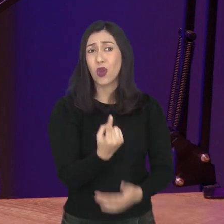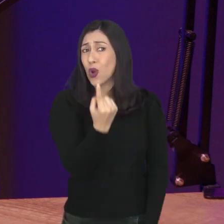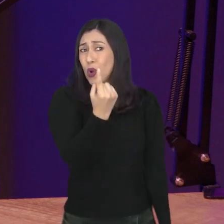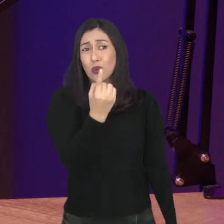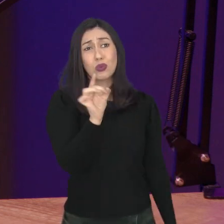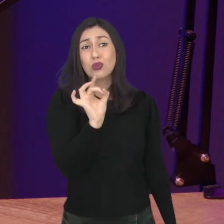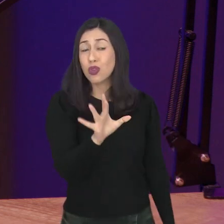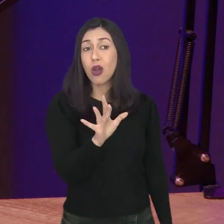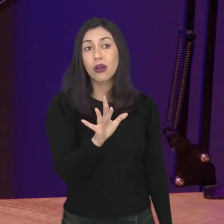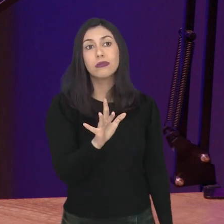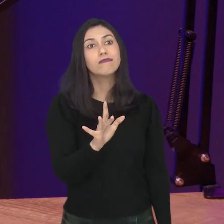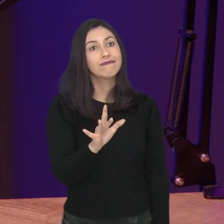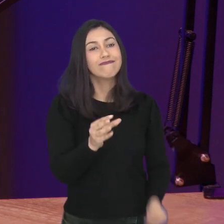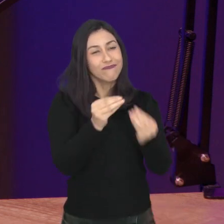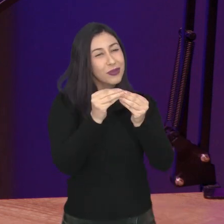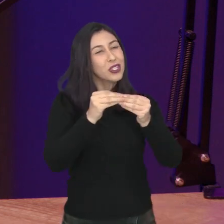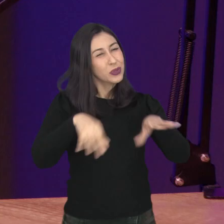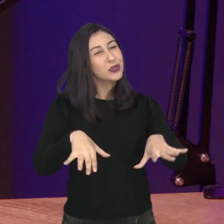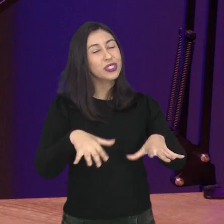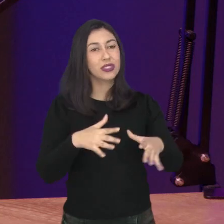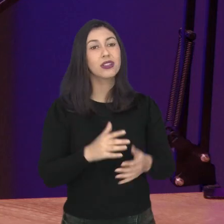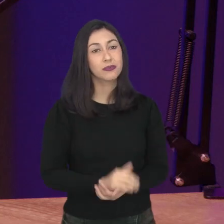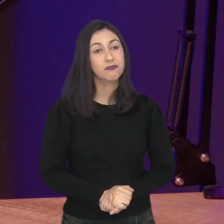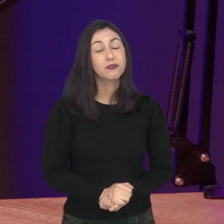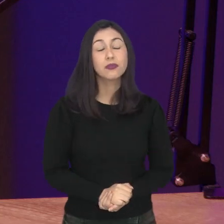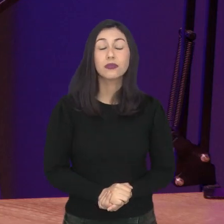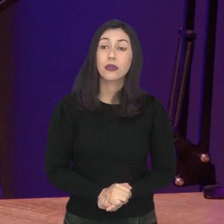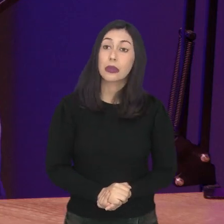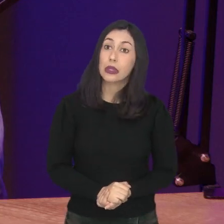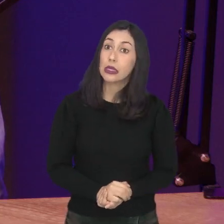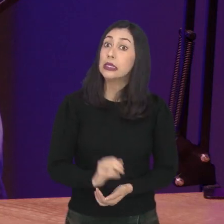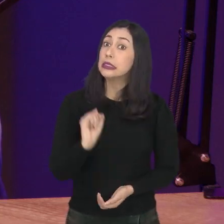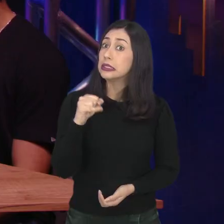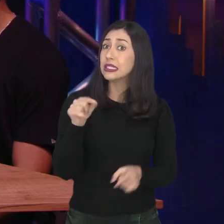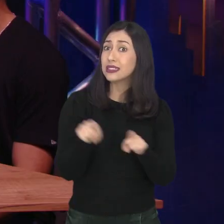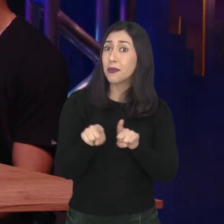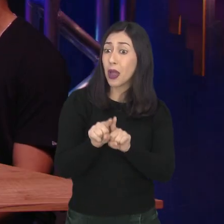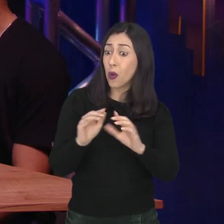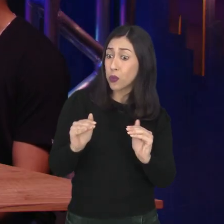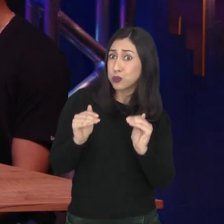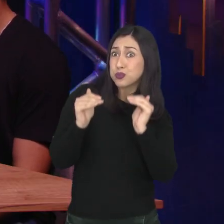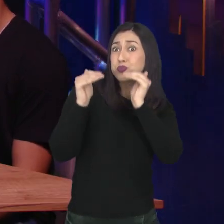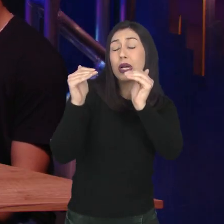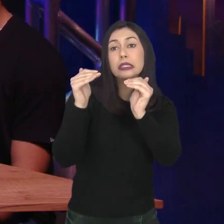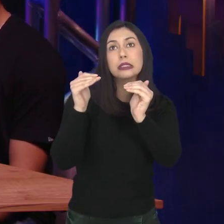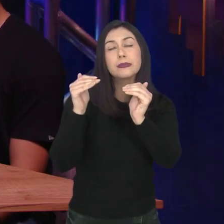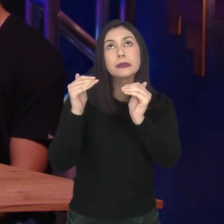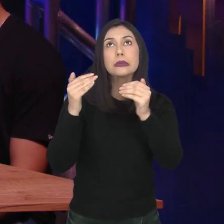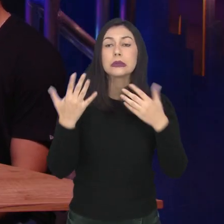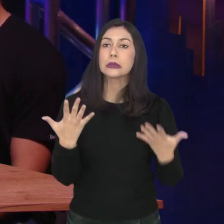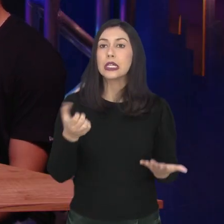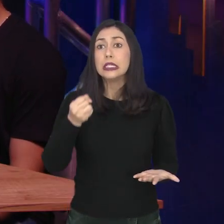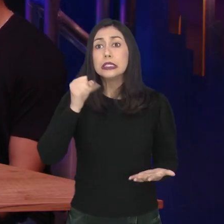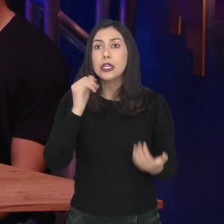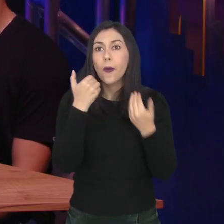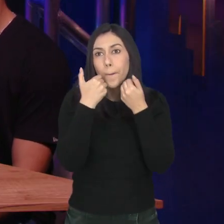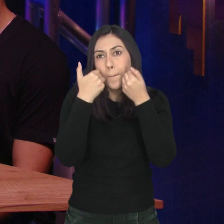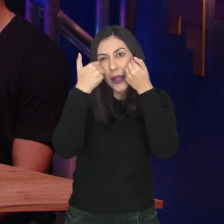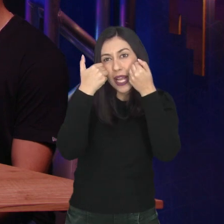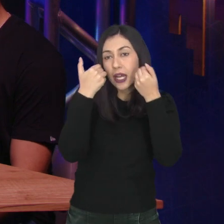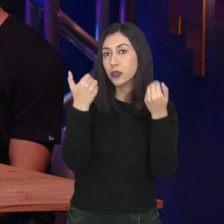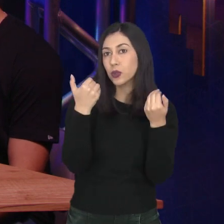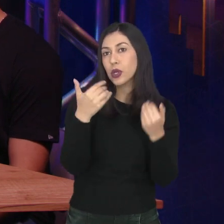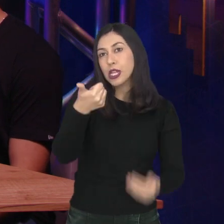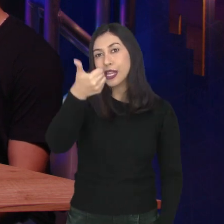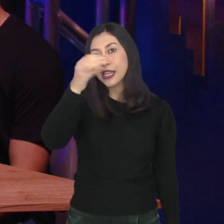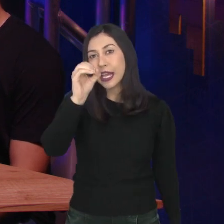uma vez, ele também pode ser extremamente prejudicial para quem sofre. E potencializa pra caramba, né? Se você é humilhado